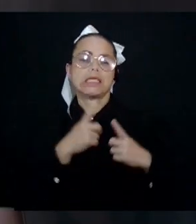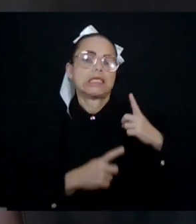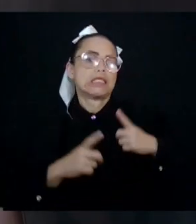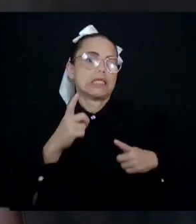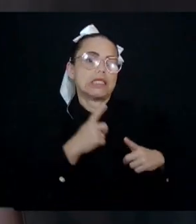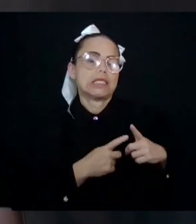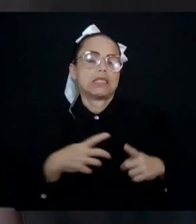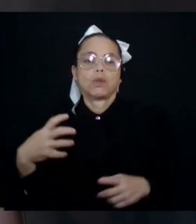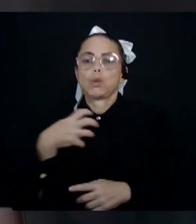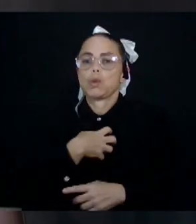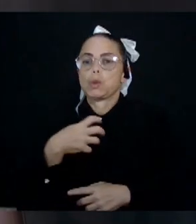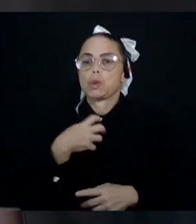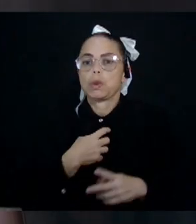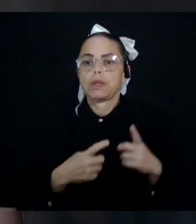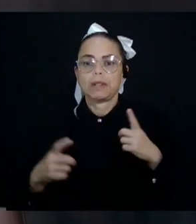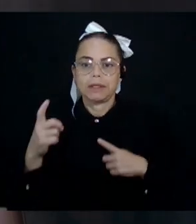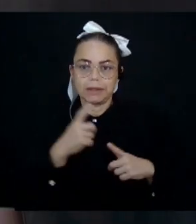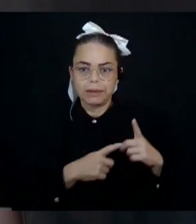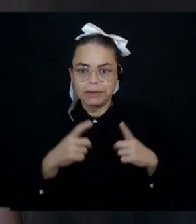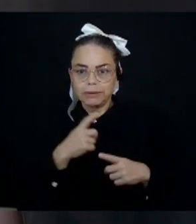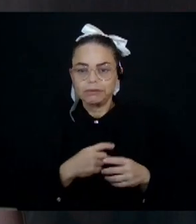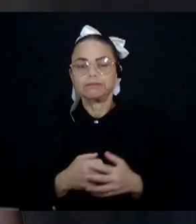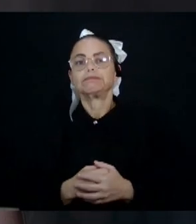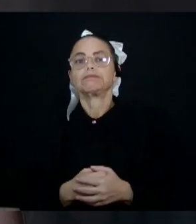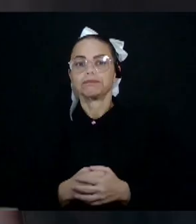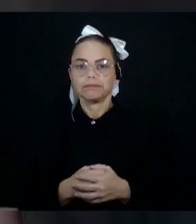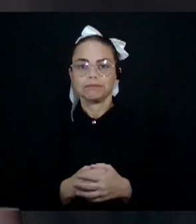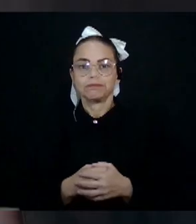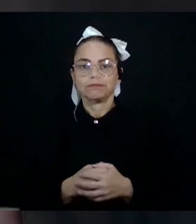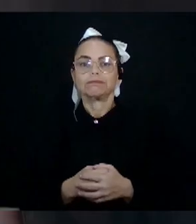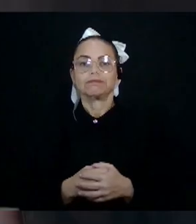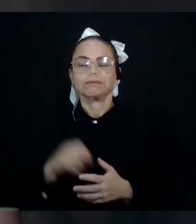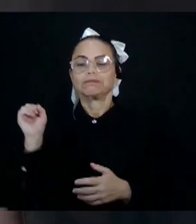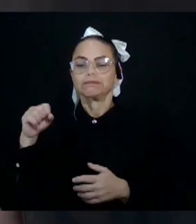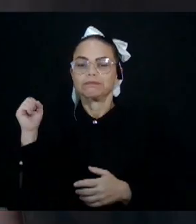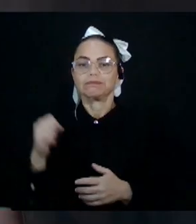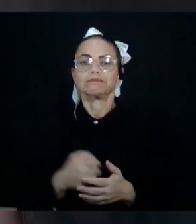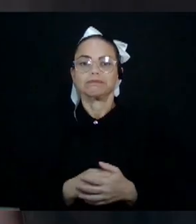sintoma depressivo, né, alguma coisa assim. E isso sim